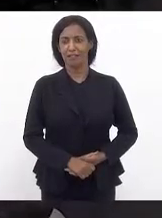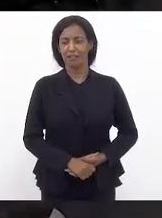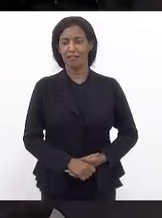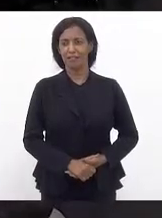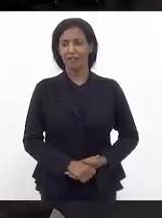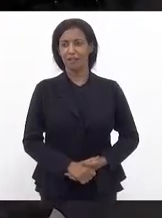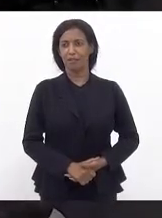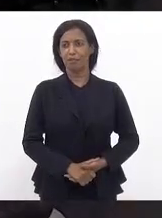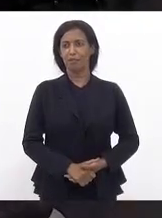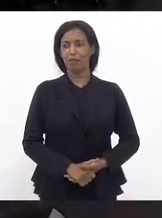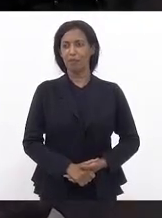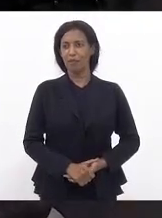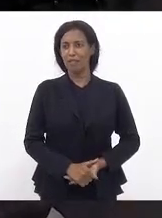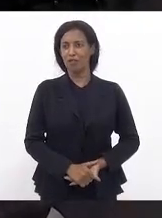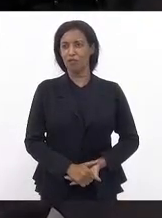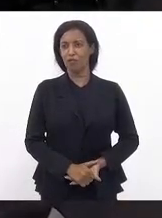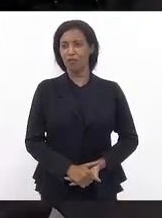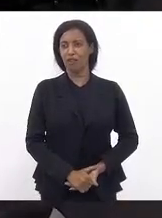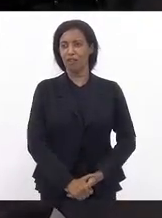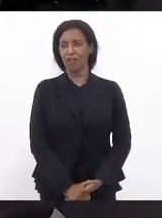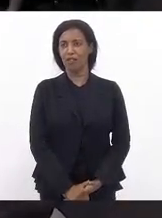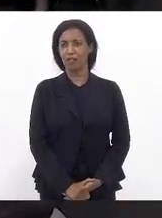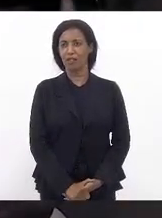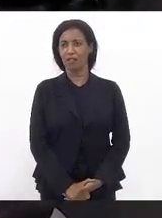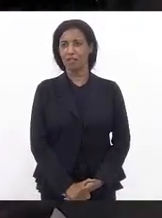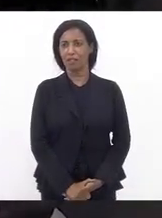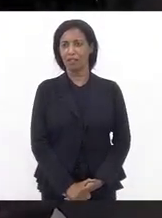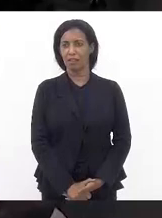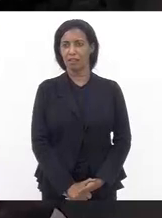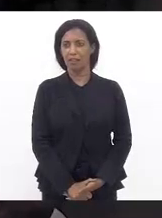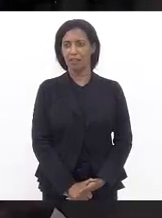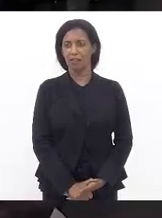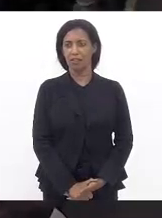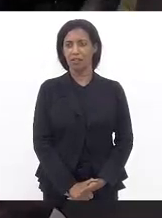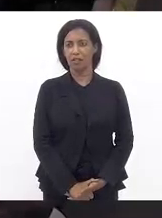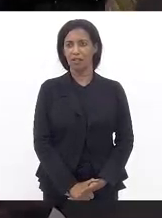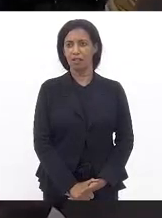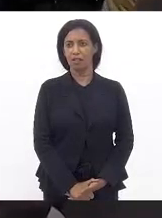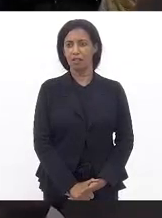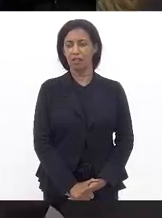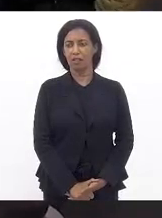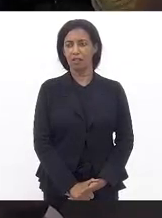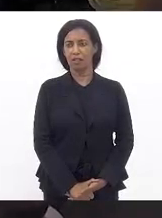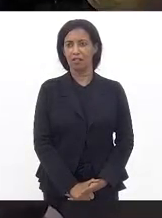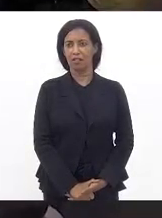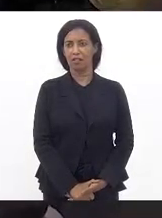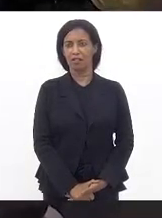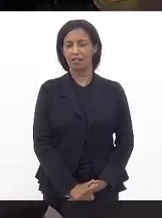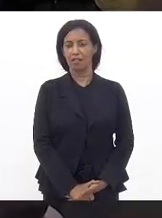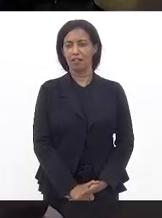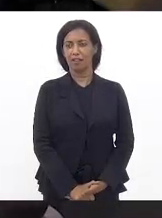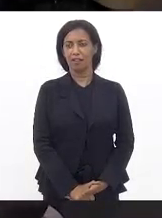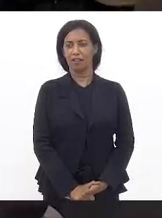conduzir e não dá para deixar todo mundo querendo me dizer o que fazer